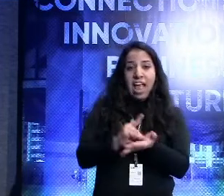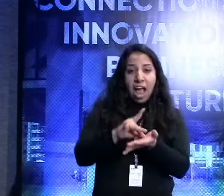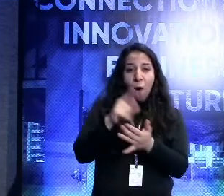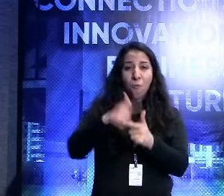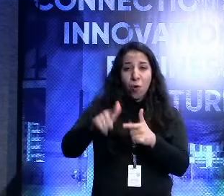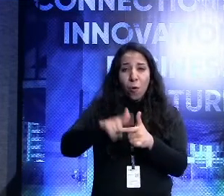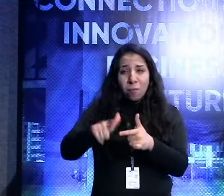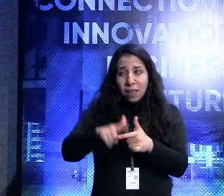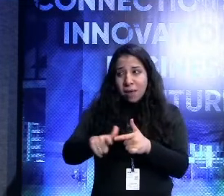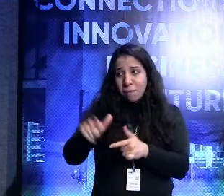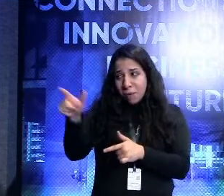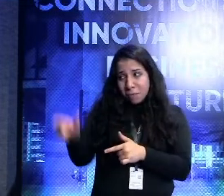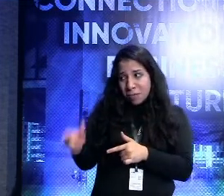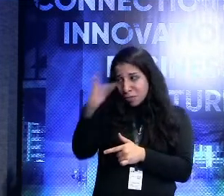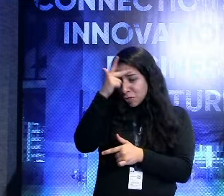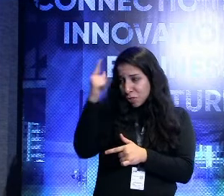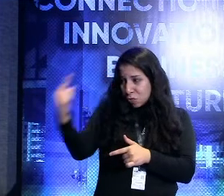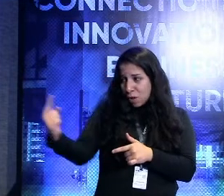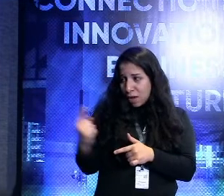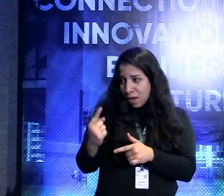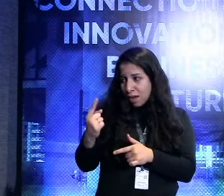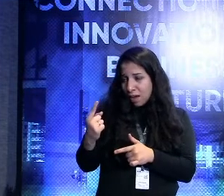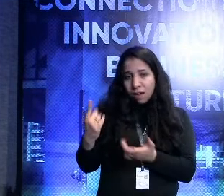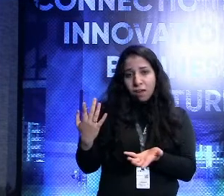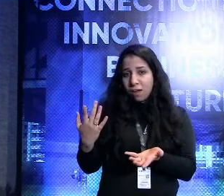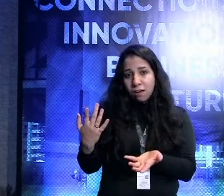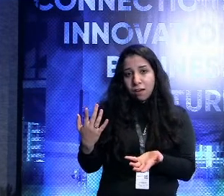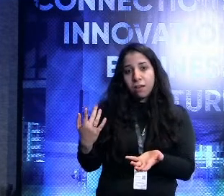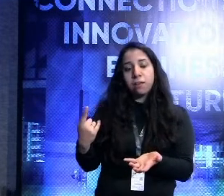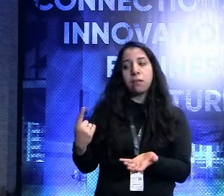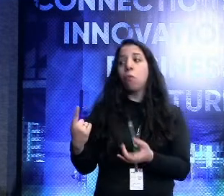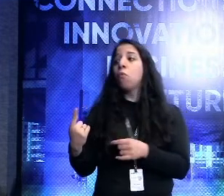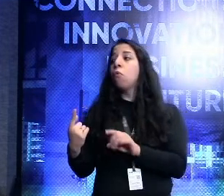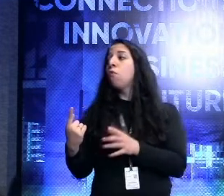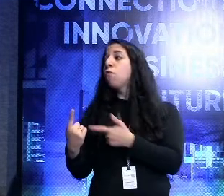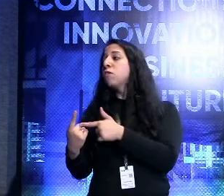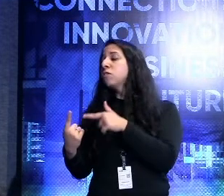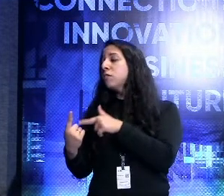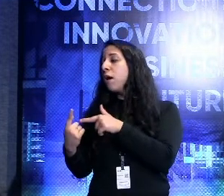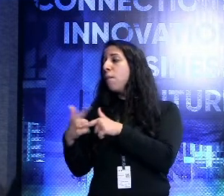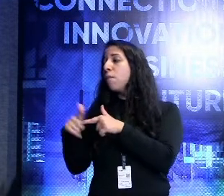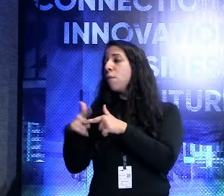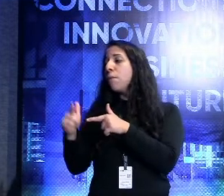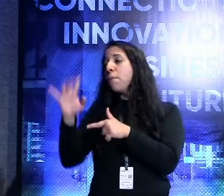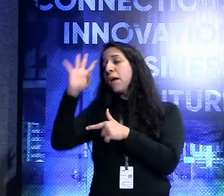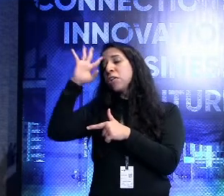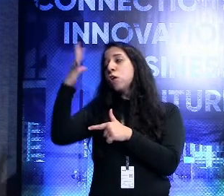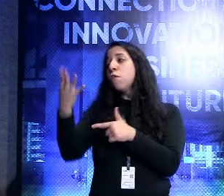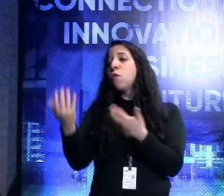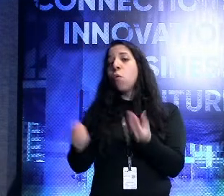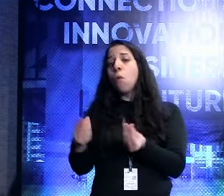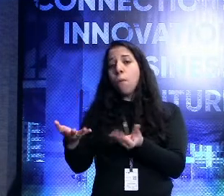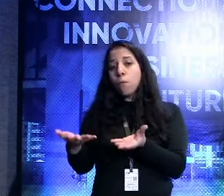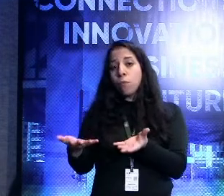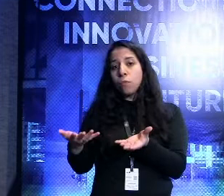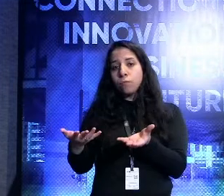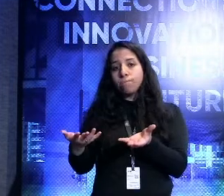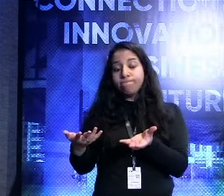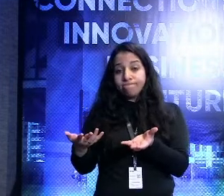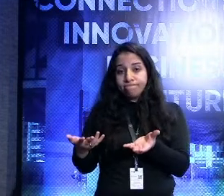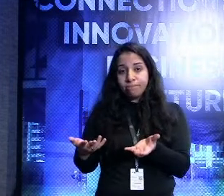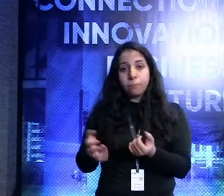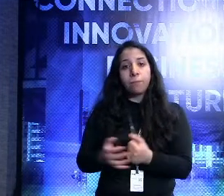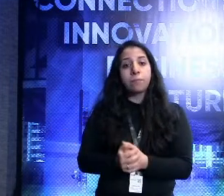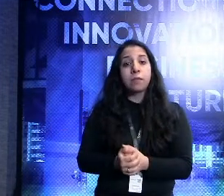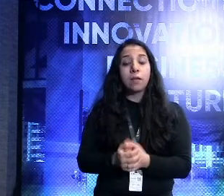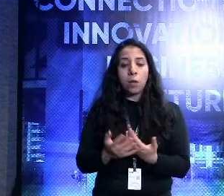essa solução realmente está oferecendo para ele. Qual que é o valor que essa pessoa está vendo ali? O S-Force ele